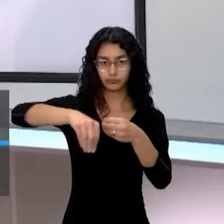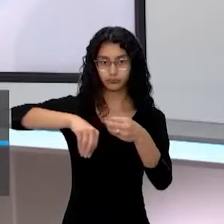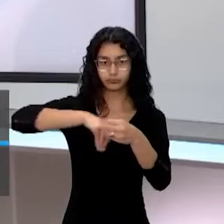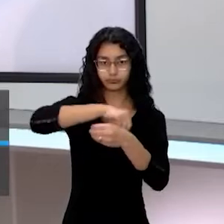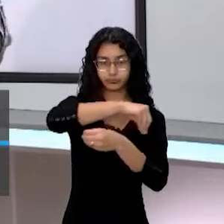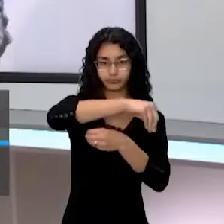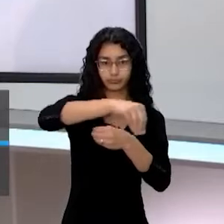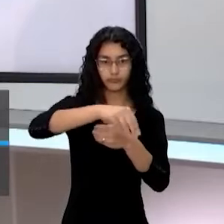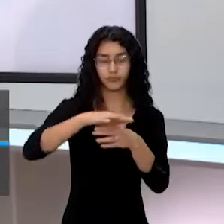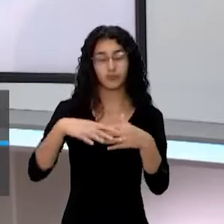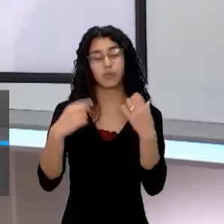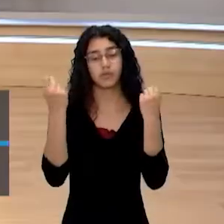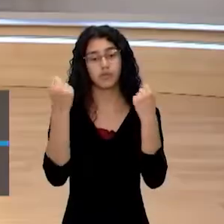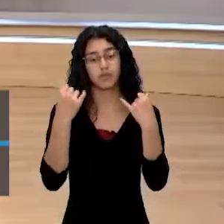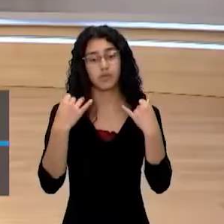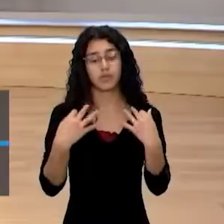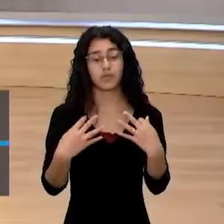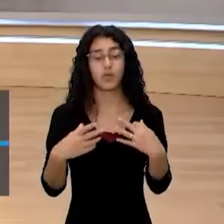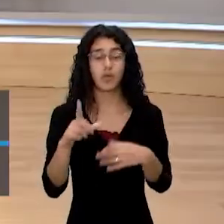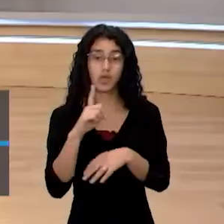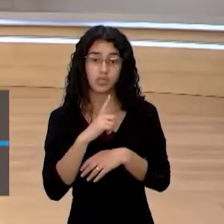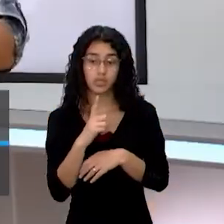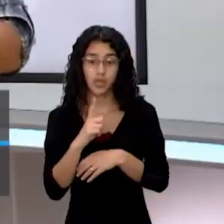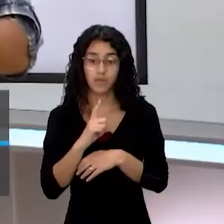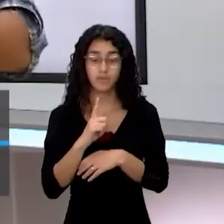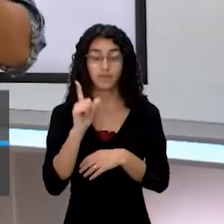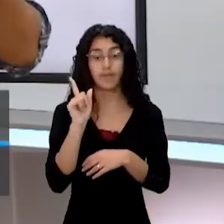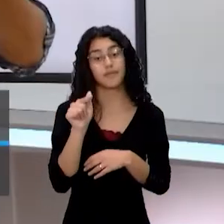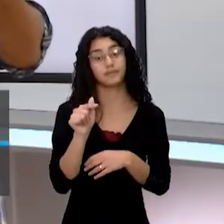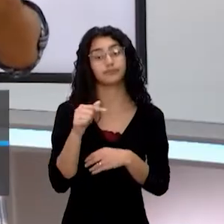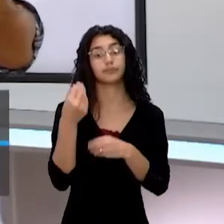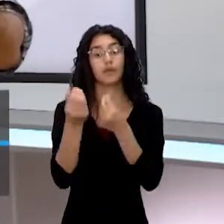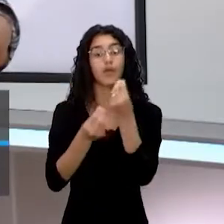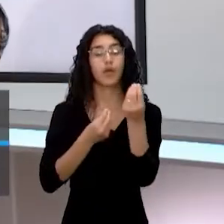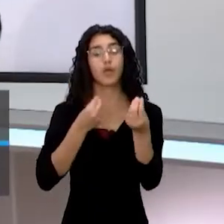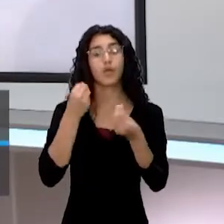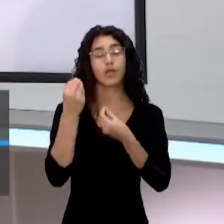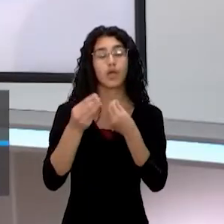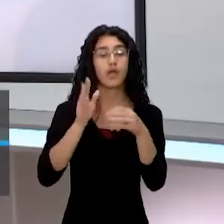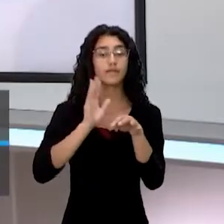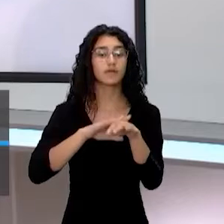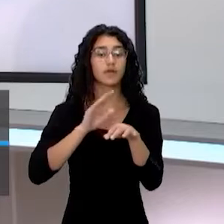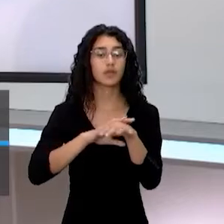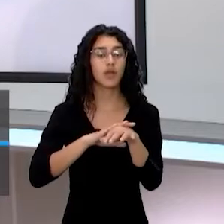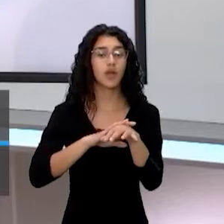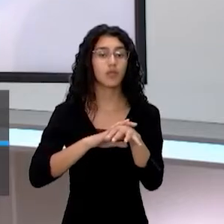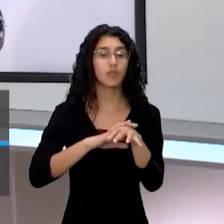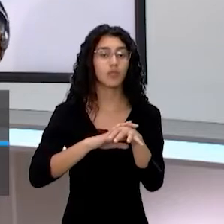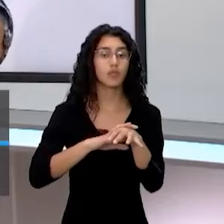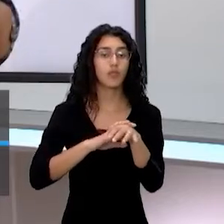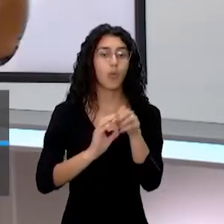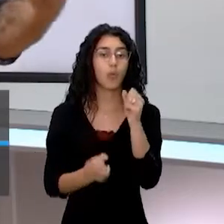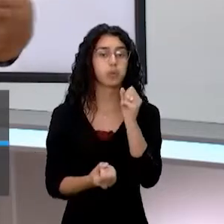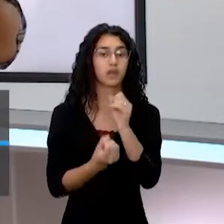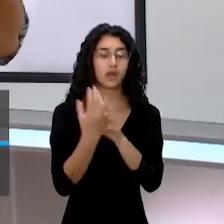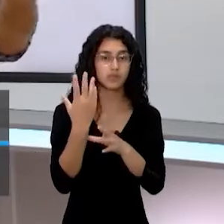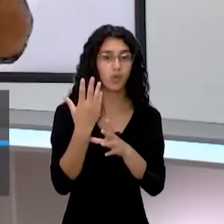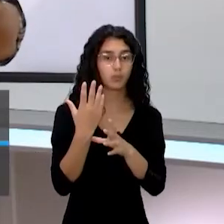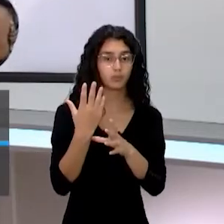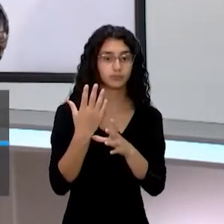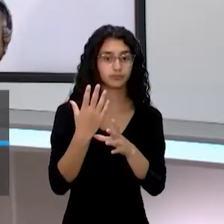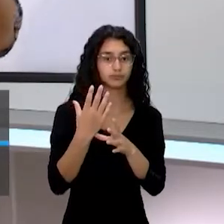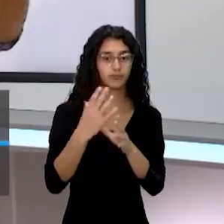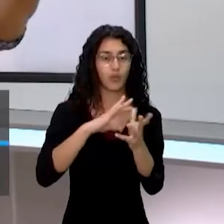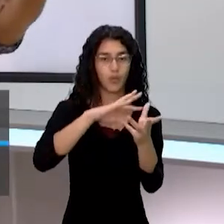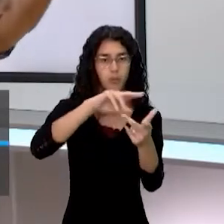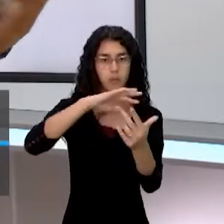Então, uma das explicações que tem quando foi a formação do sistema solar, você tinha uma quantidade enorme também